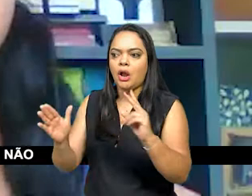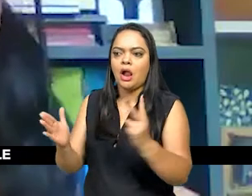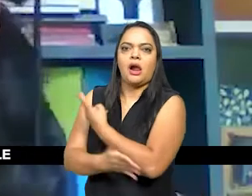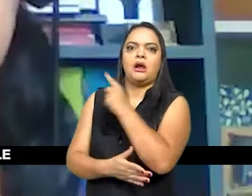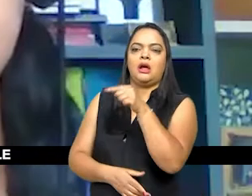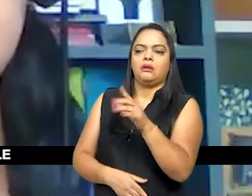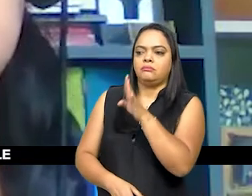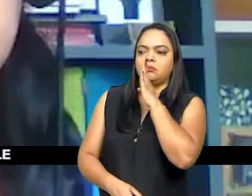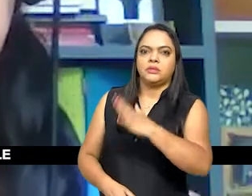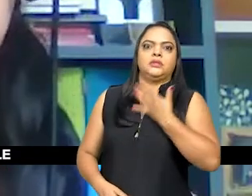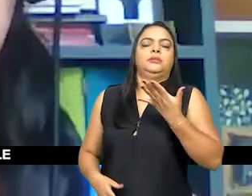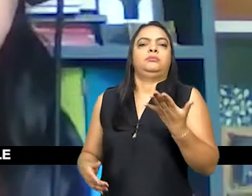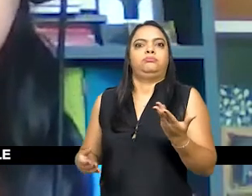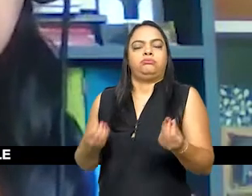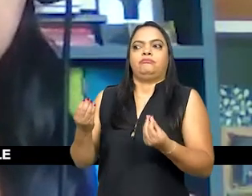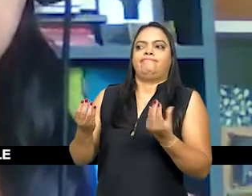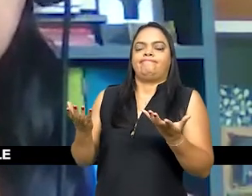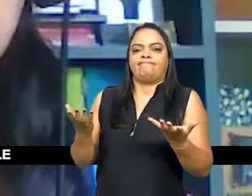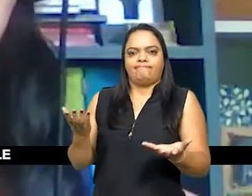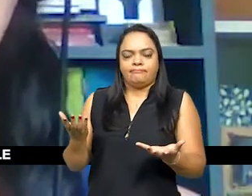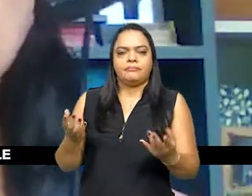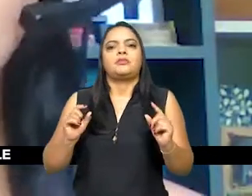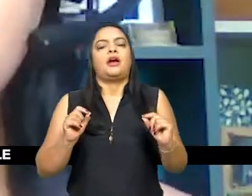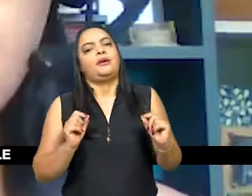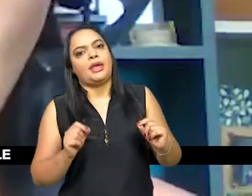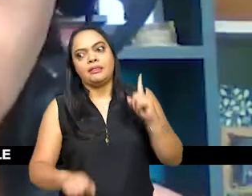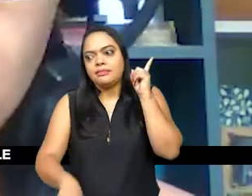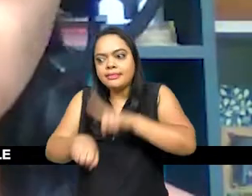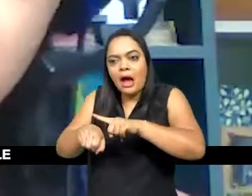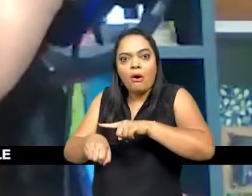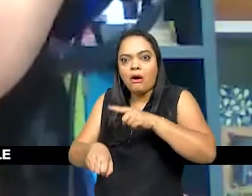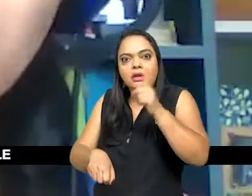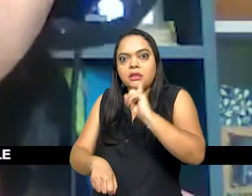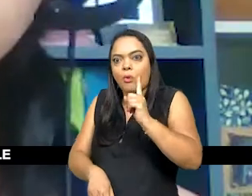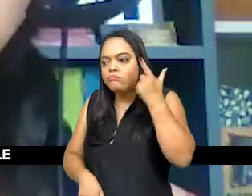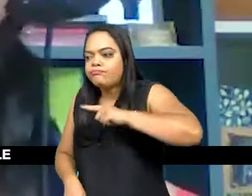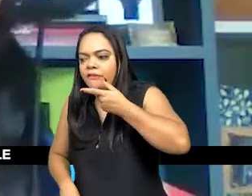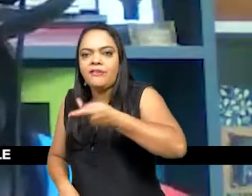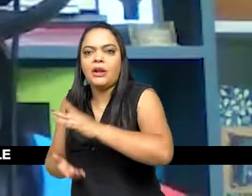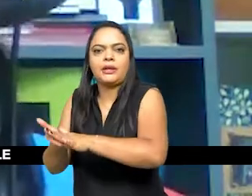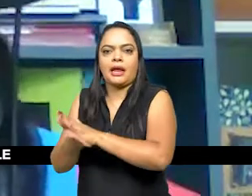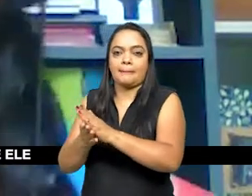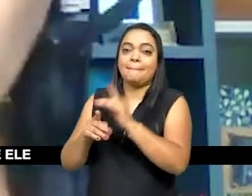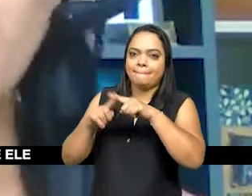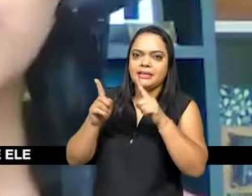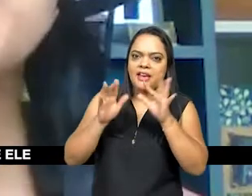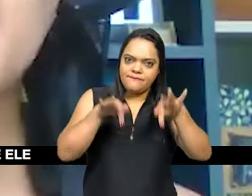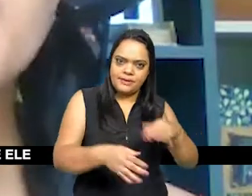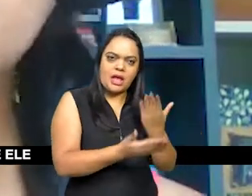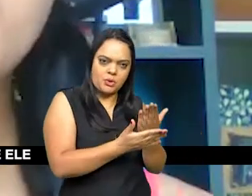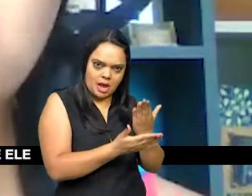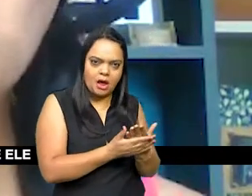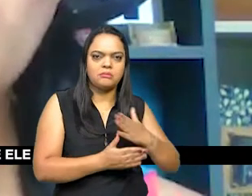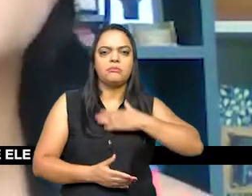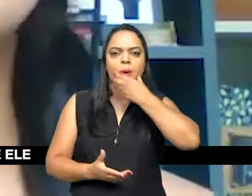ele não conseguiu reagir. E aí, o bom é que, assim, na hora ele não conseguiu, mas quando acabou a aula, ele chamou ela, né?